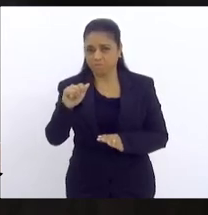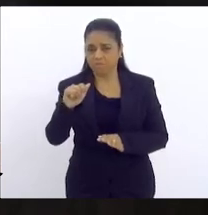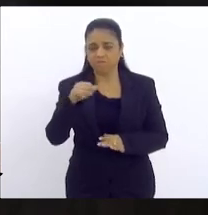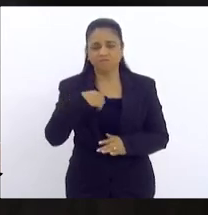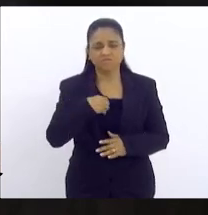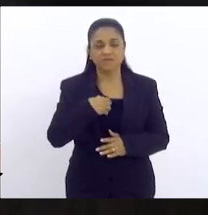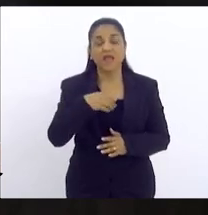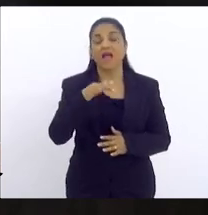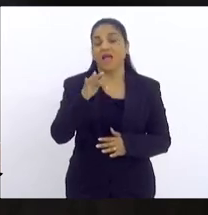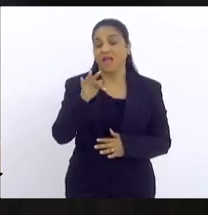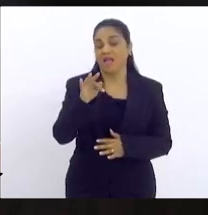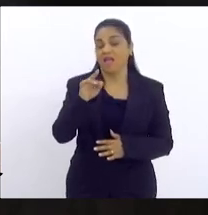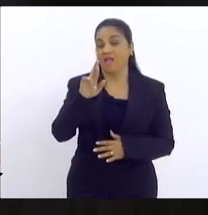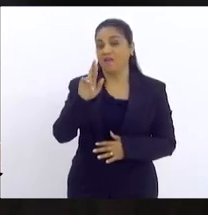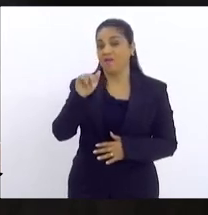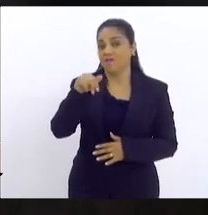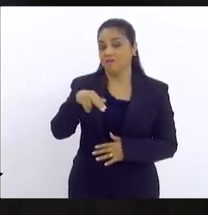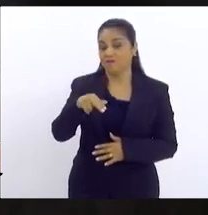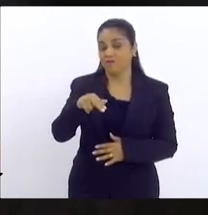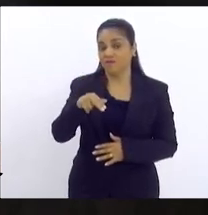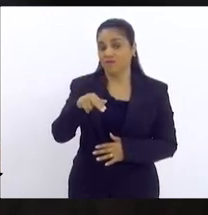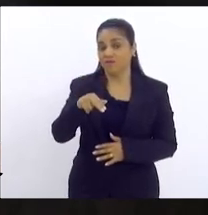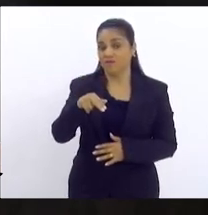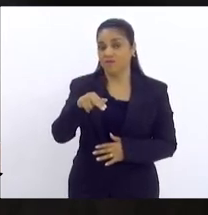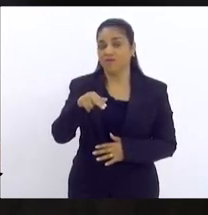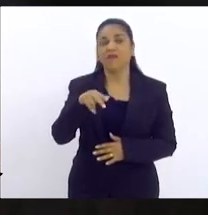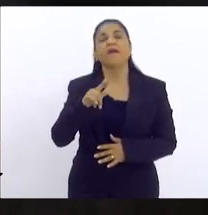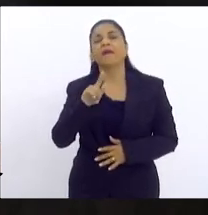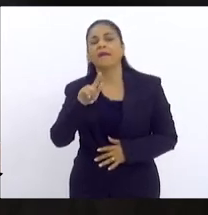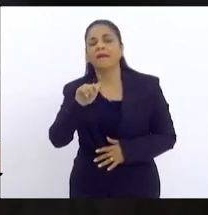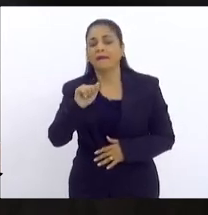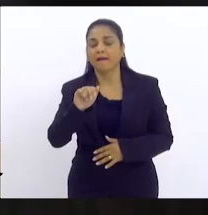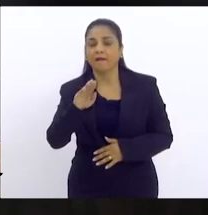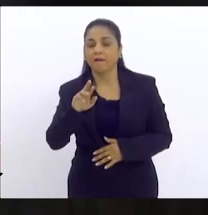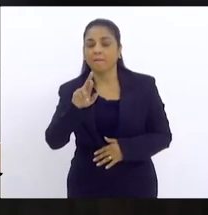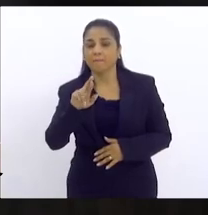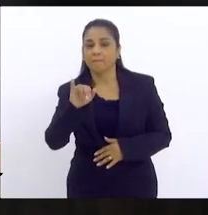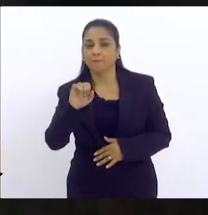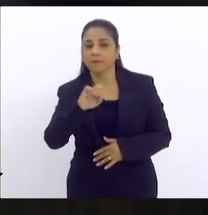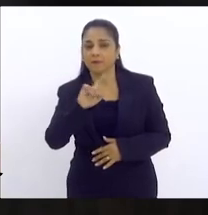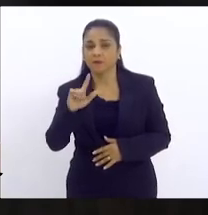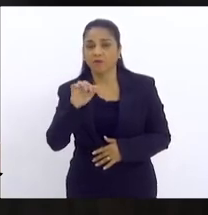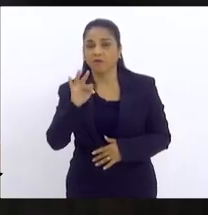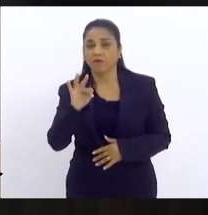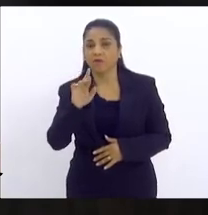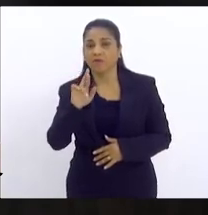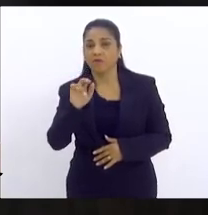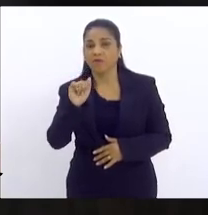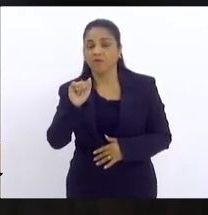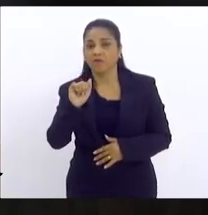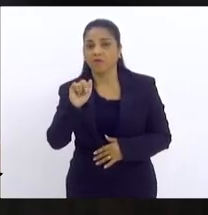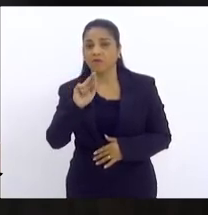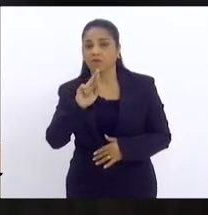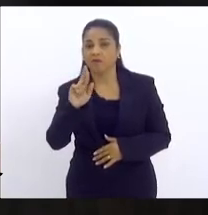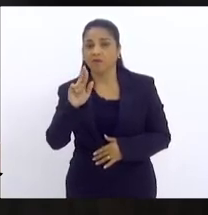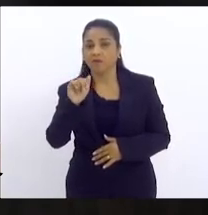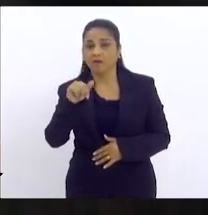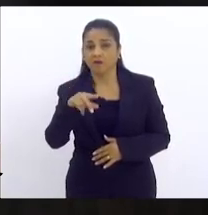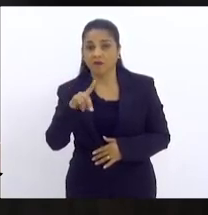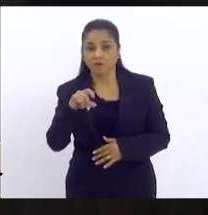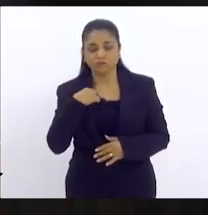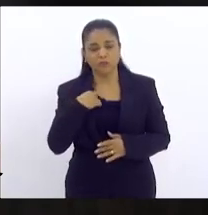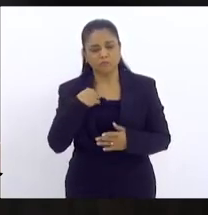ferrando Eu aguentei do Fernando Gabriel ferrando não é isso Gabriel Fernando ele colocou muitas coisas aqui é muito importante